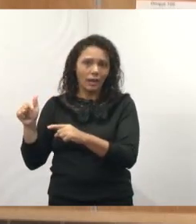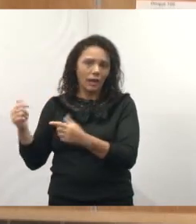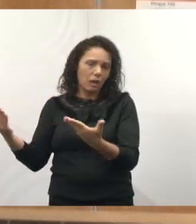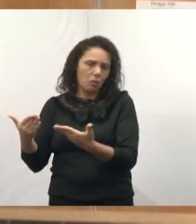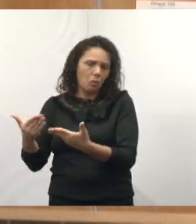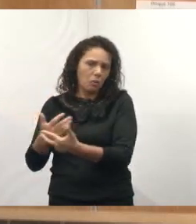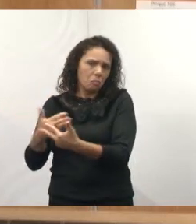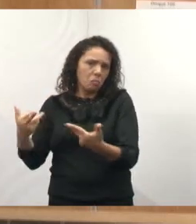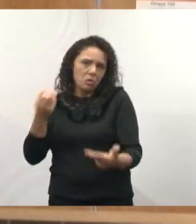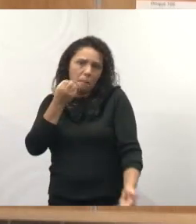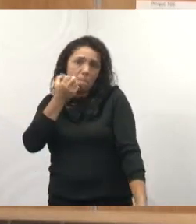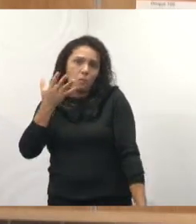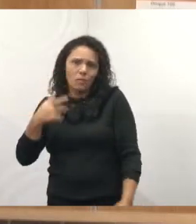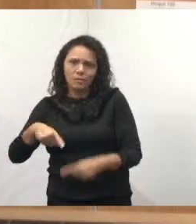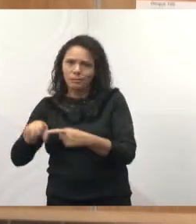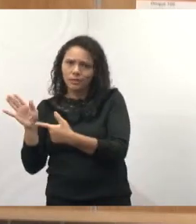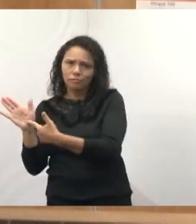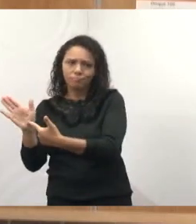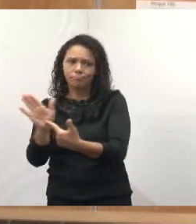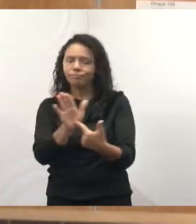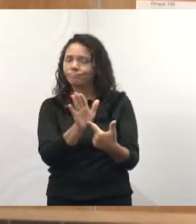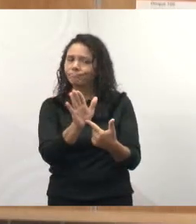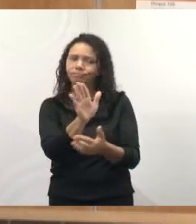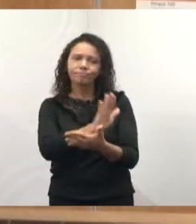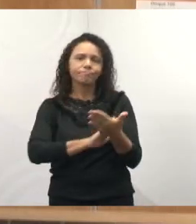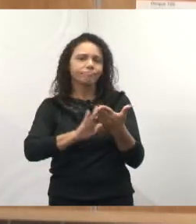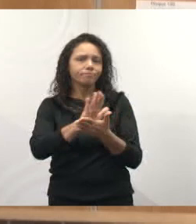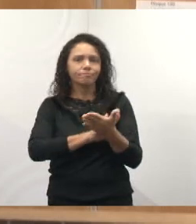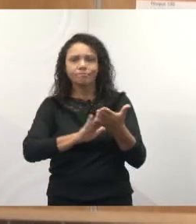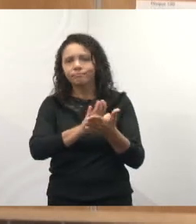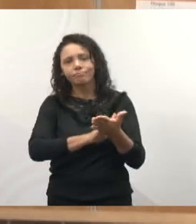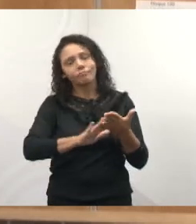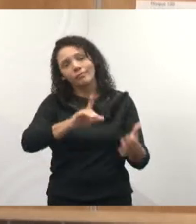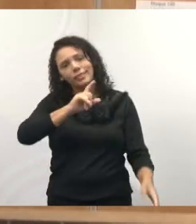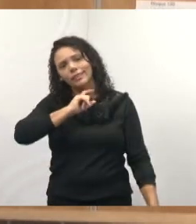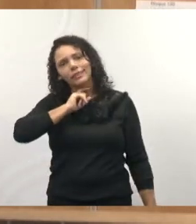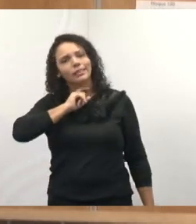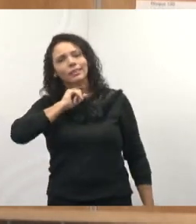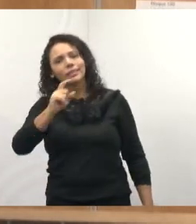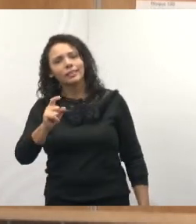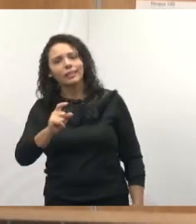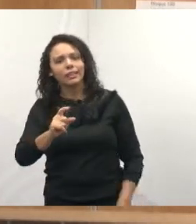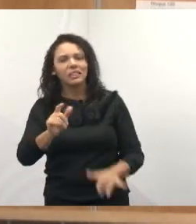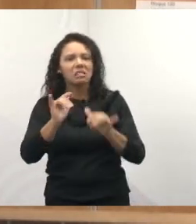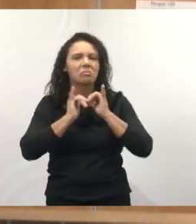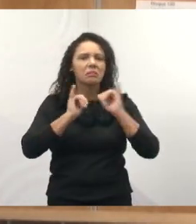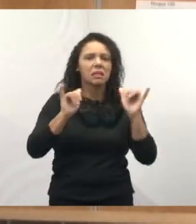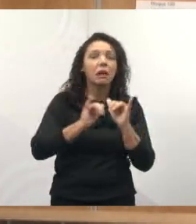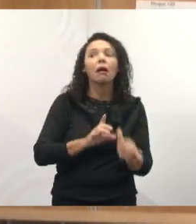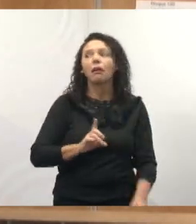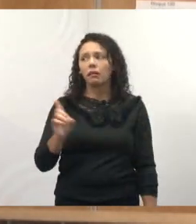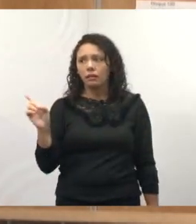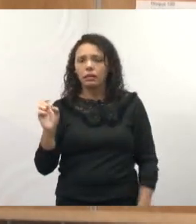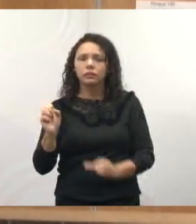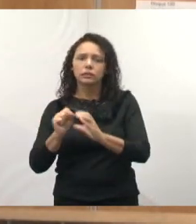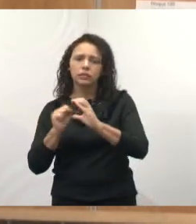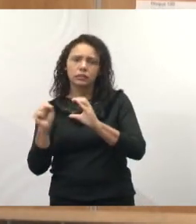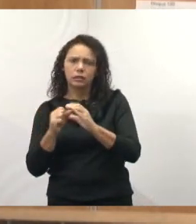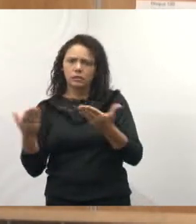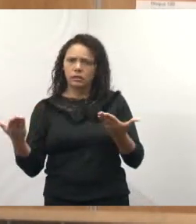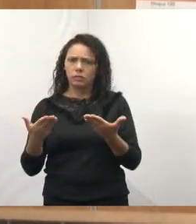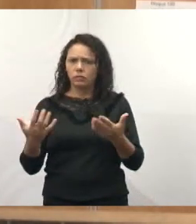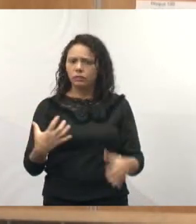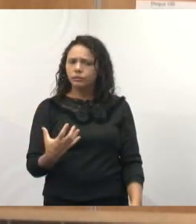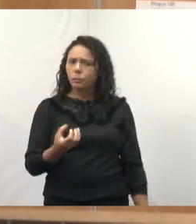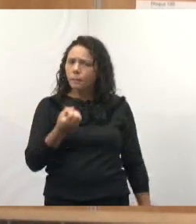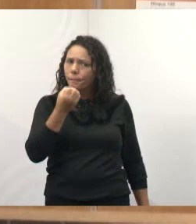defrecha, mal. Mas ninguém vai lá na Santa Casa para falar que hoje tem um atendimento diferenciado. Hoje a